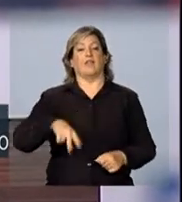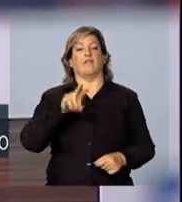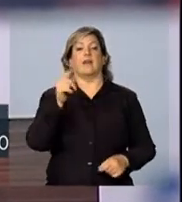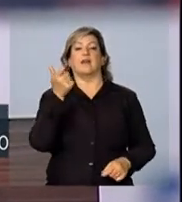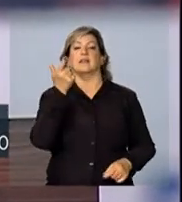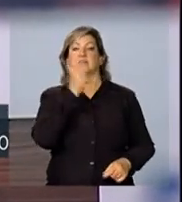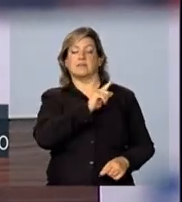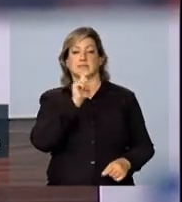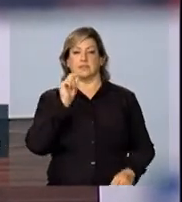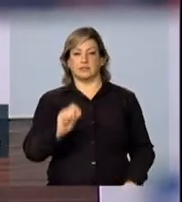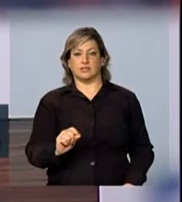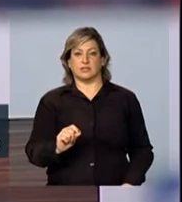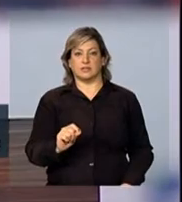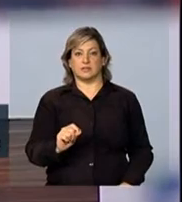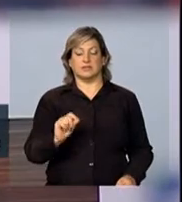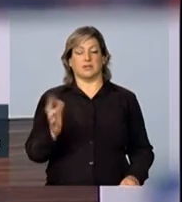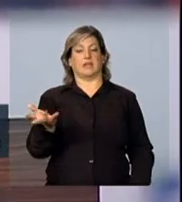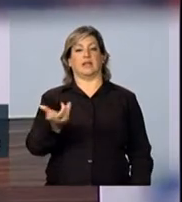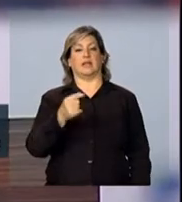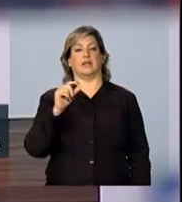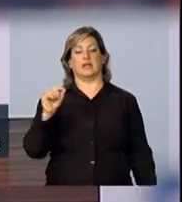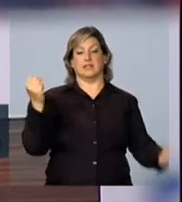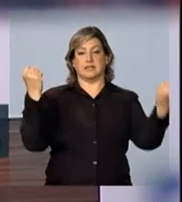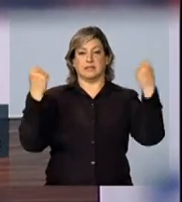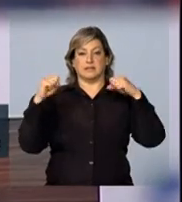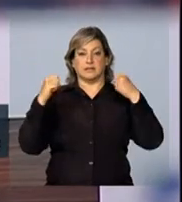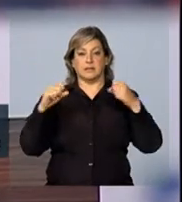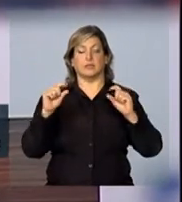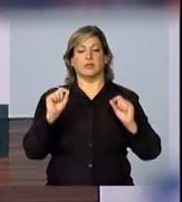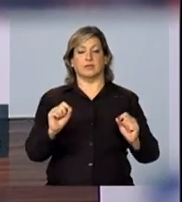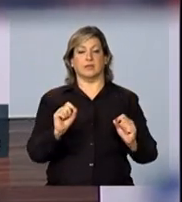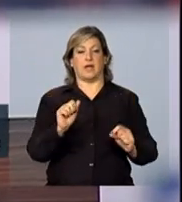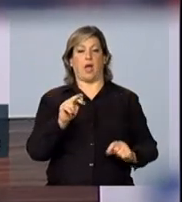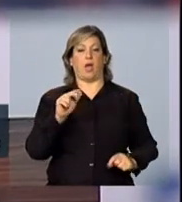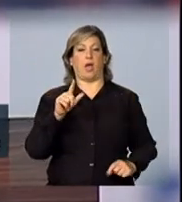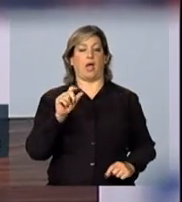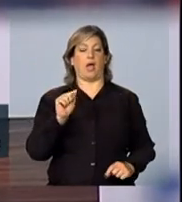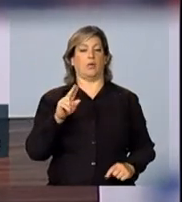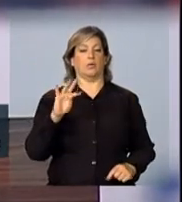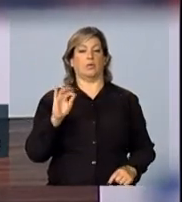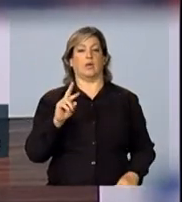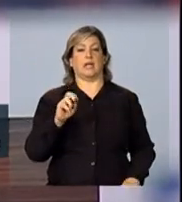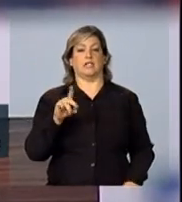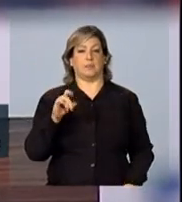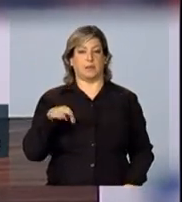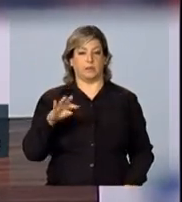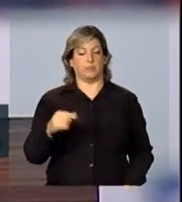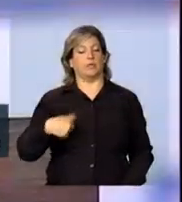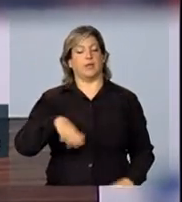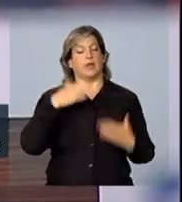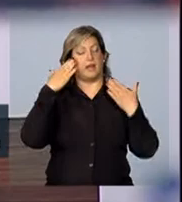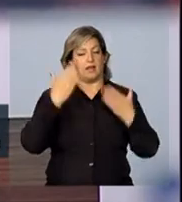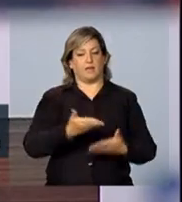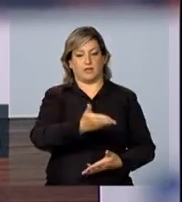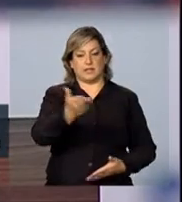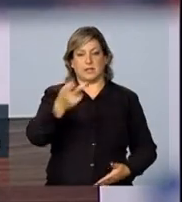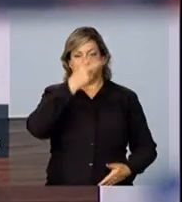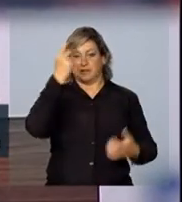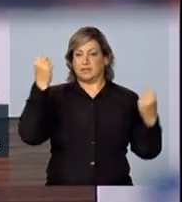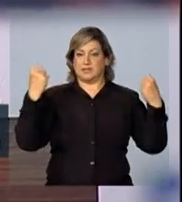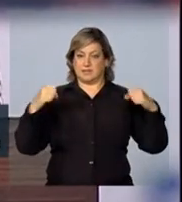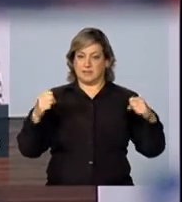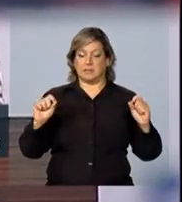nós vamos atingir a excelência no esporte de alto rendimento nossos agradecimentos a vocês atletas